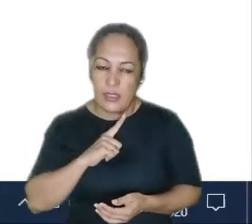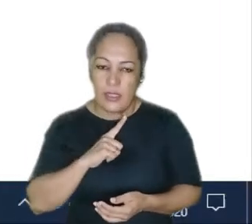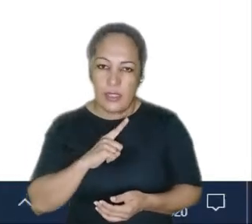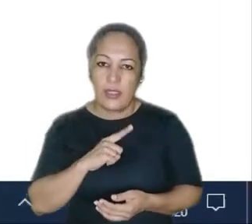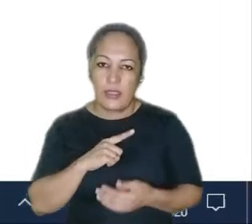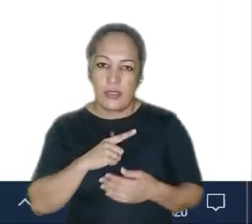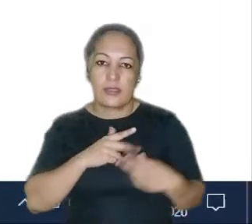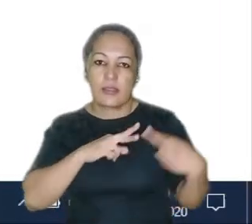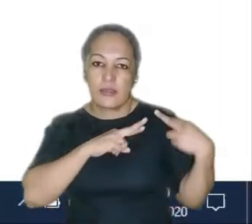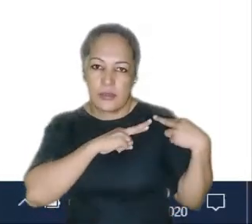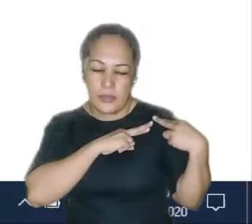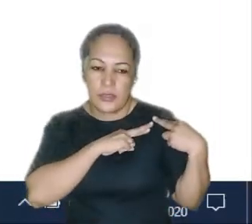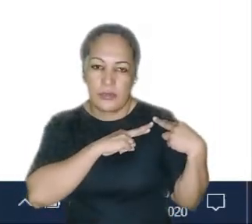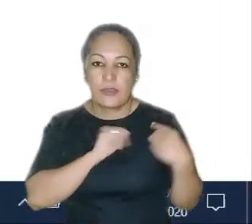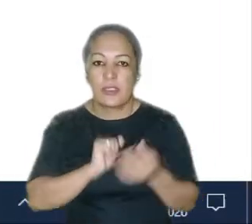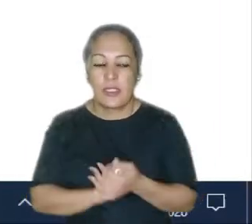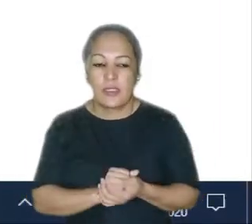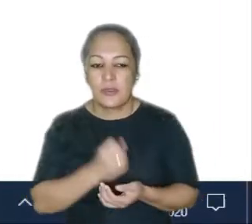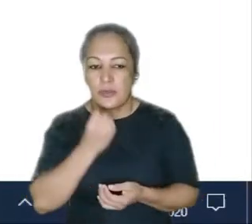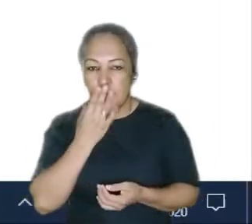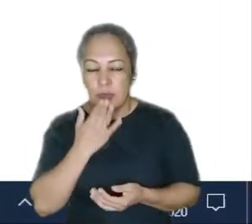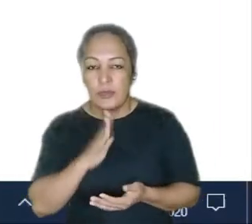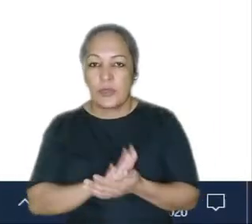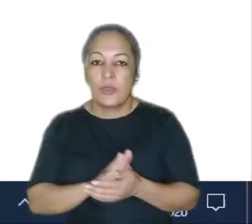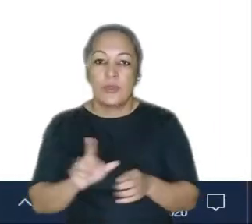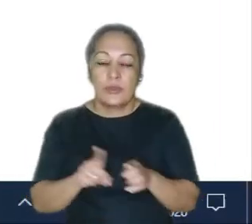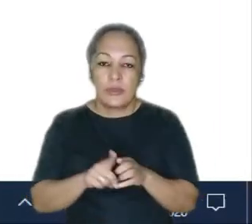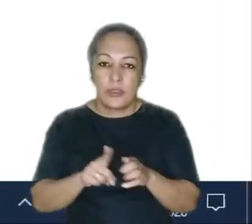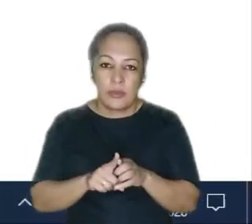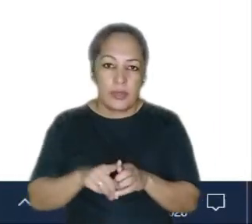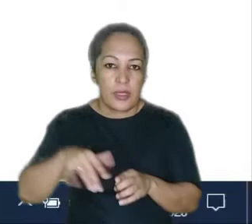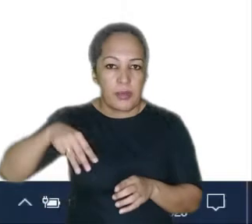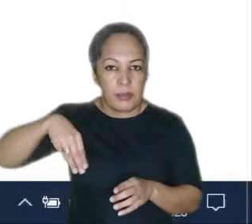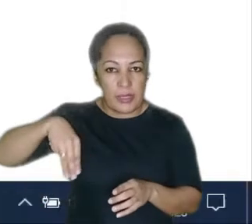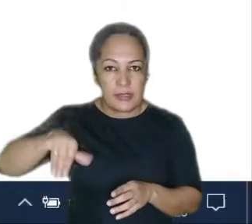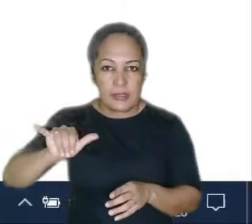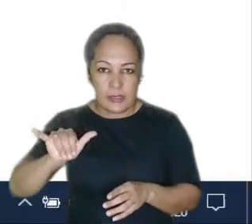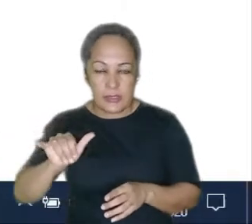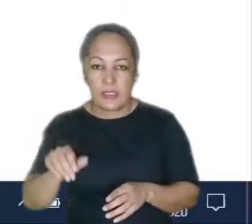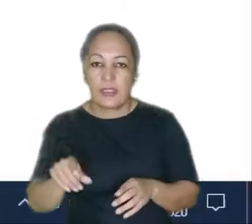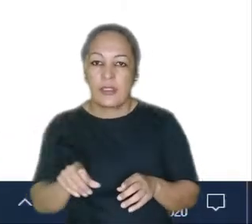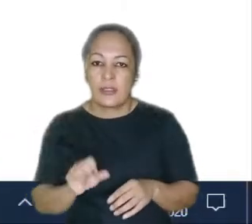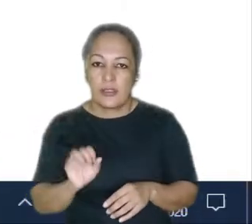Postgre tem só a parte do servidor SQL mesmo, tá? O servidor de banco de dados somente.